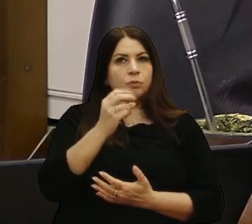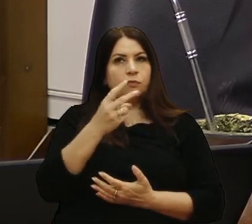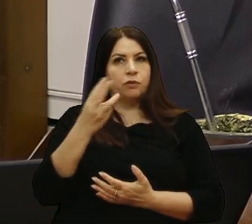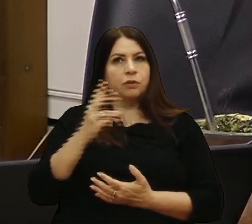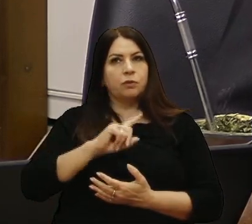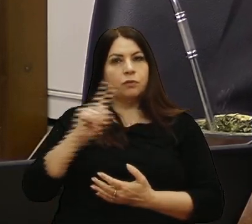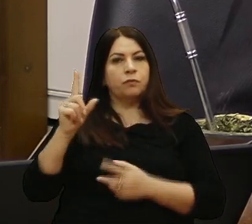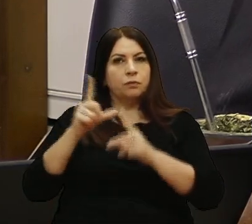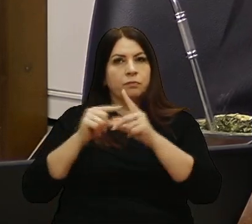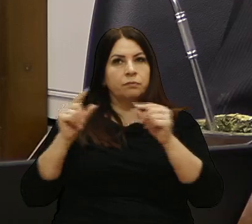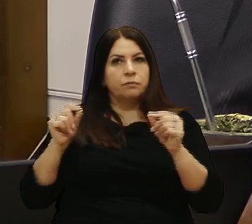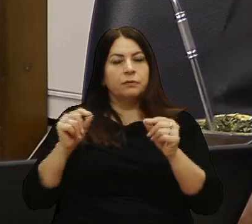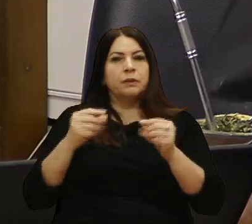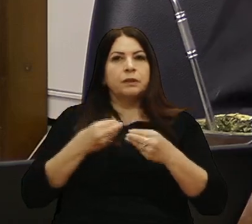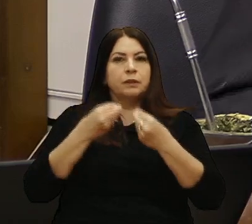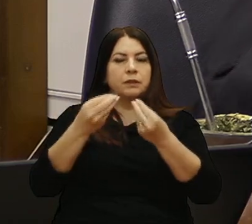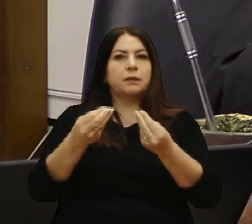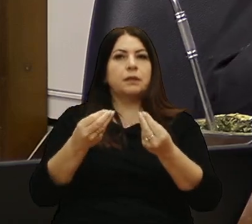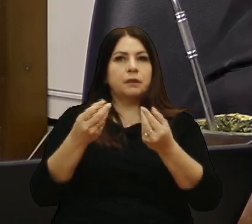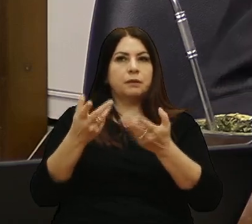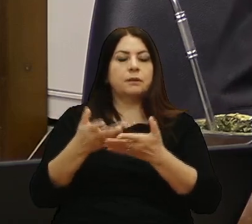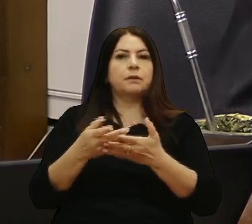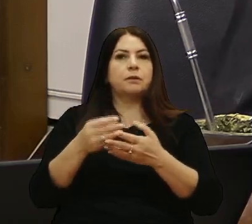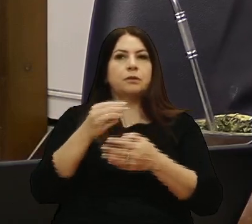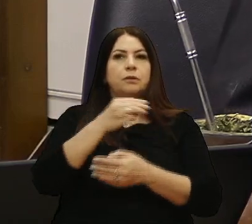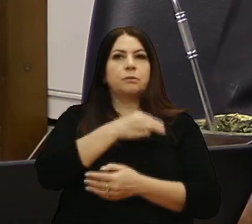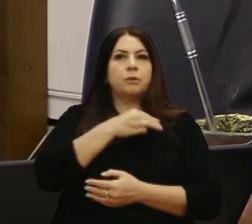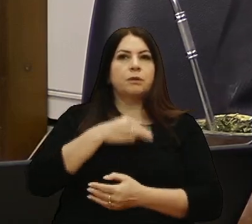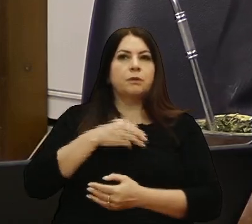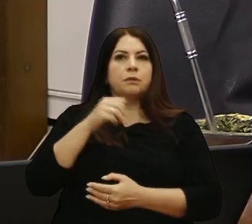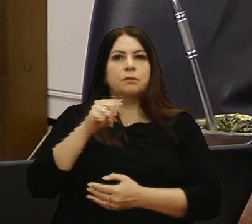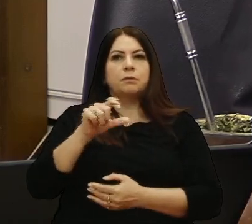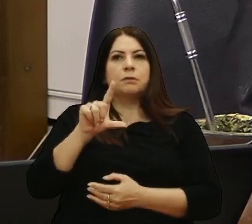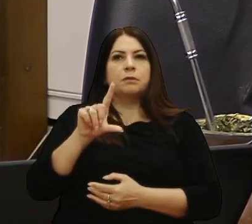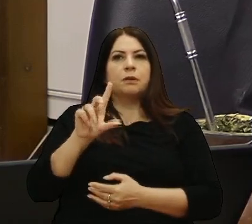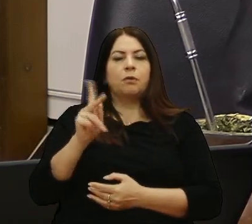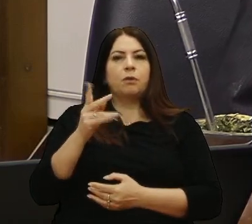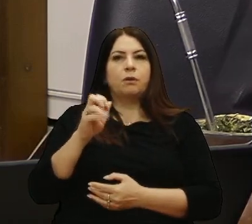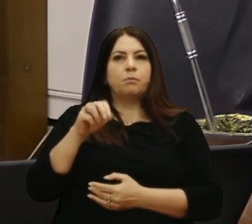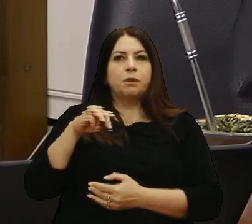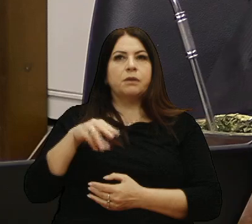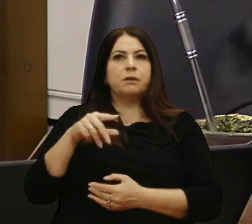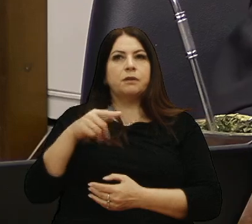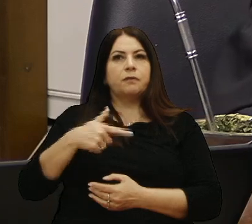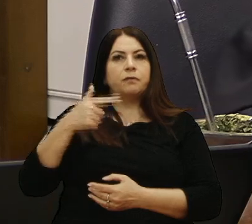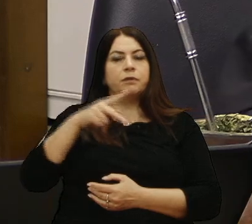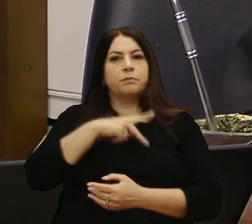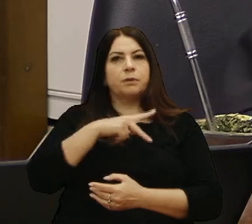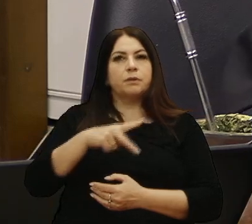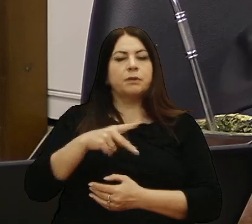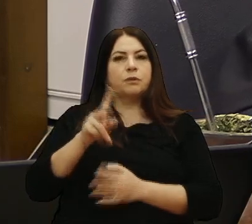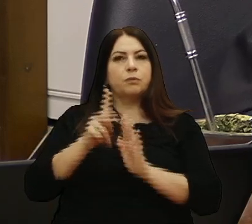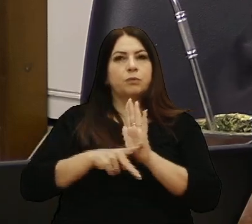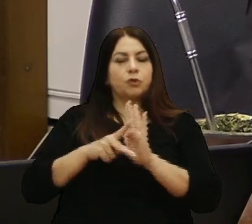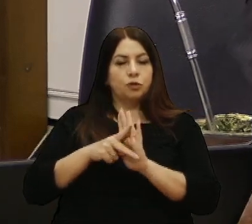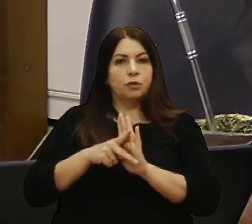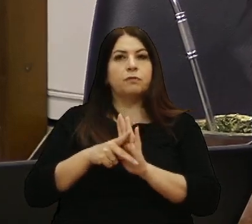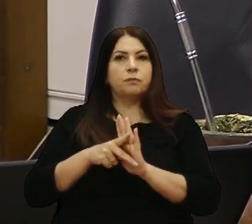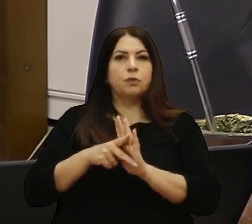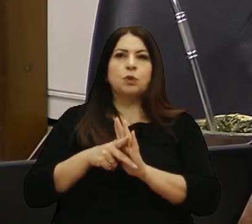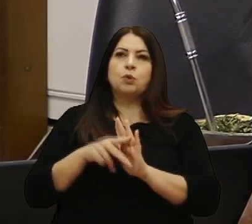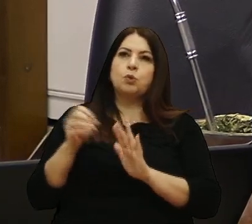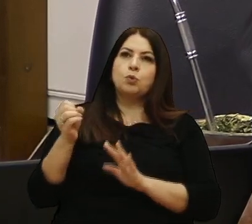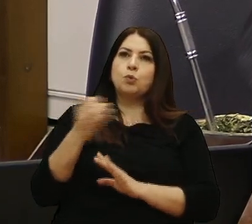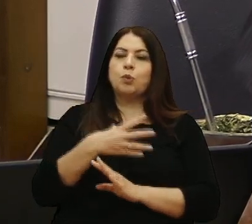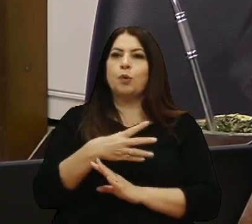em Brasília, entreguei em mãos do nosso ministro Alckmin e vice-presidente um projeto de um